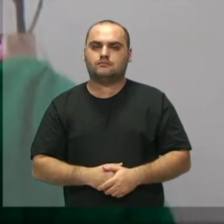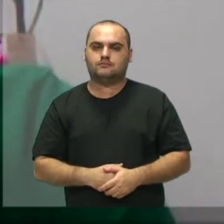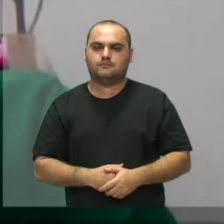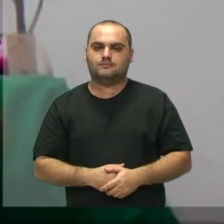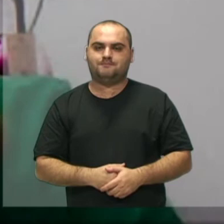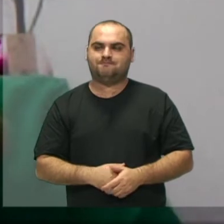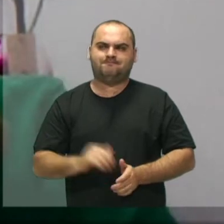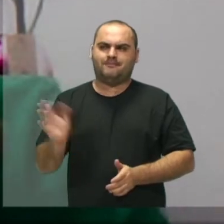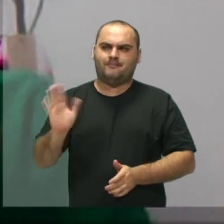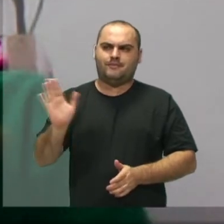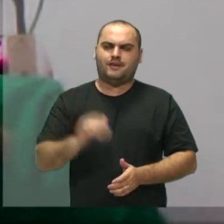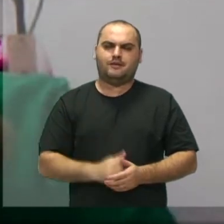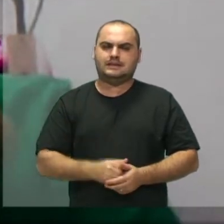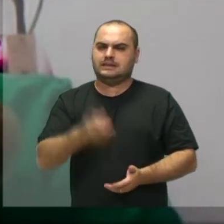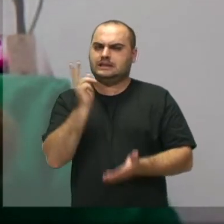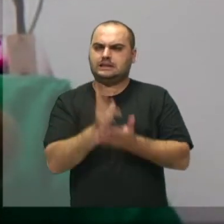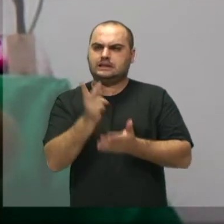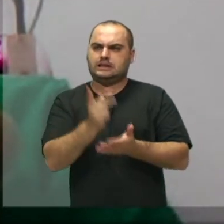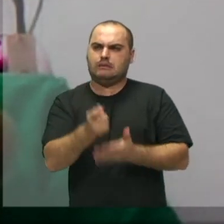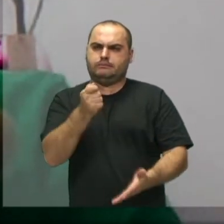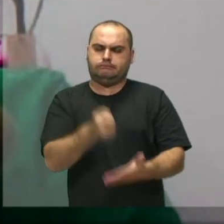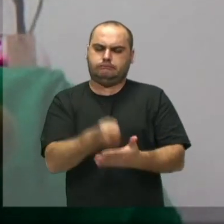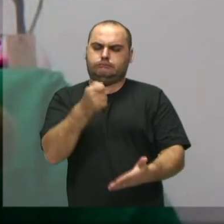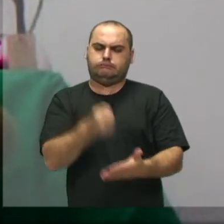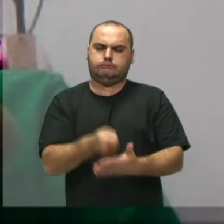Não, eu sempre fui muito brigona.